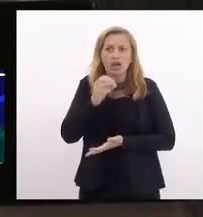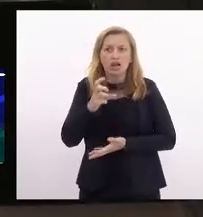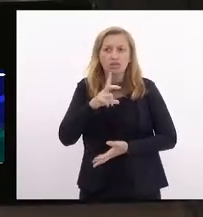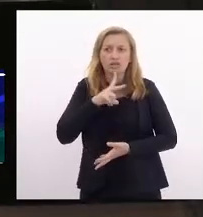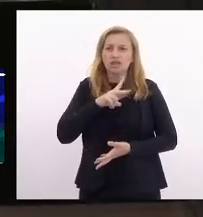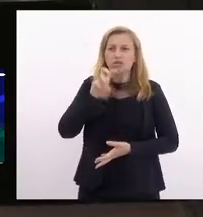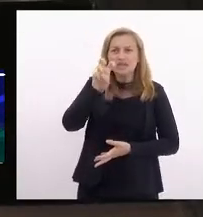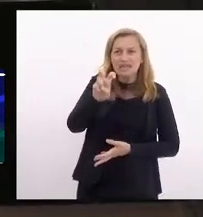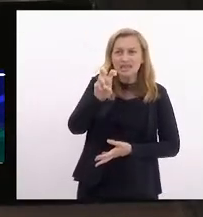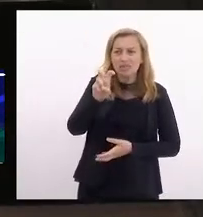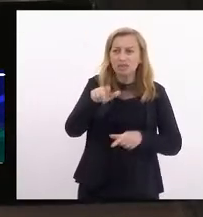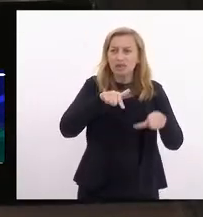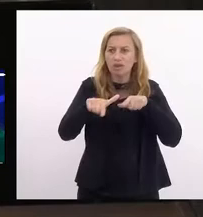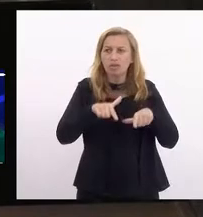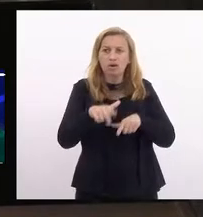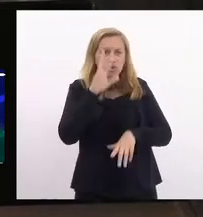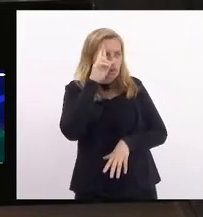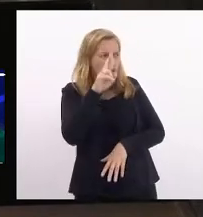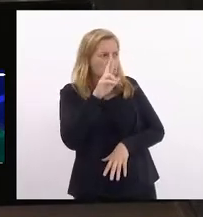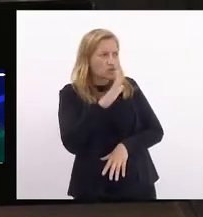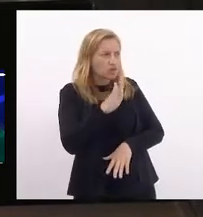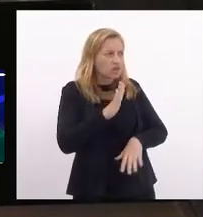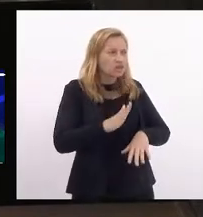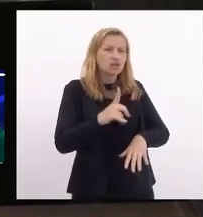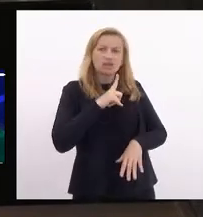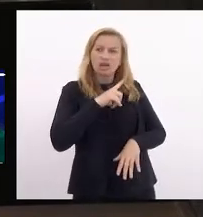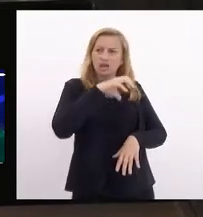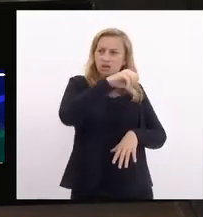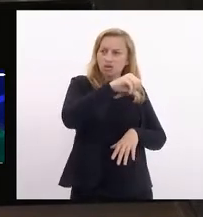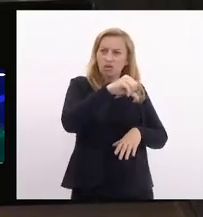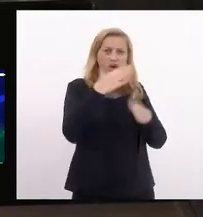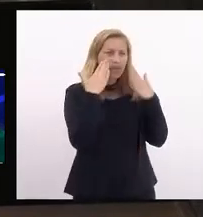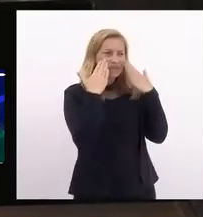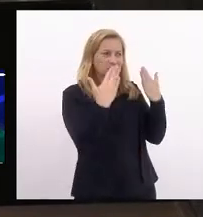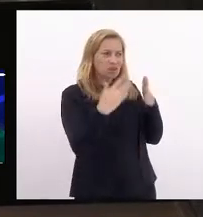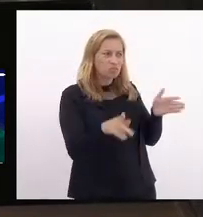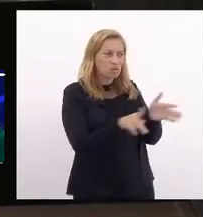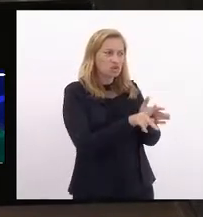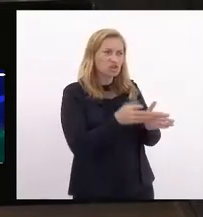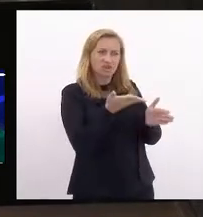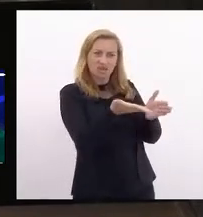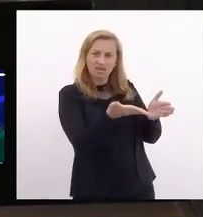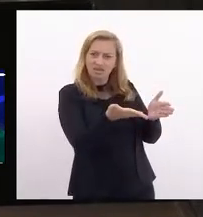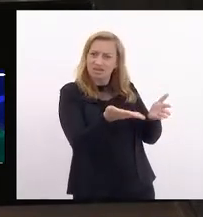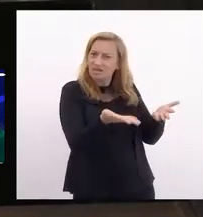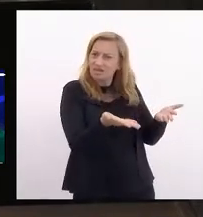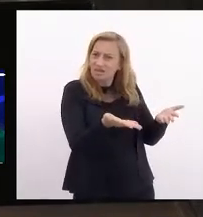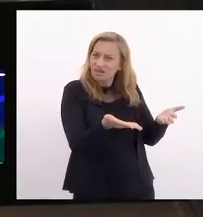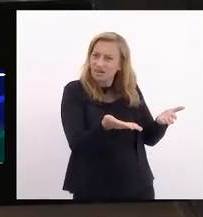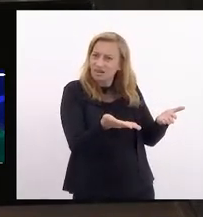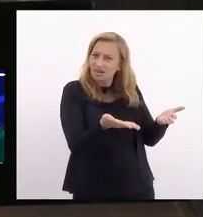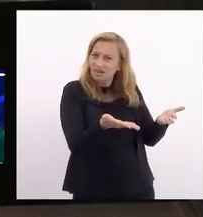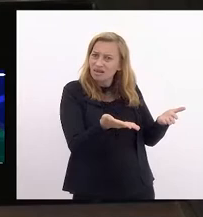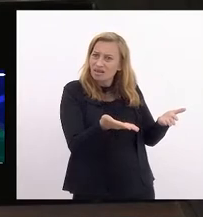tenho cinco mandatos Você já está sei lá no seu nono apresentar um projeto desse um tamanha ousadia